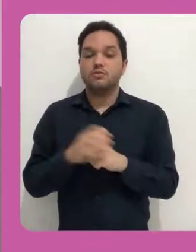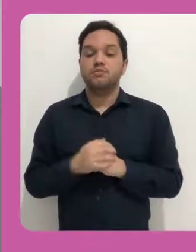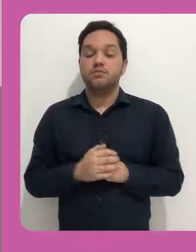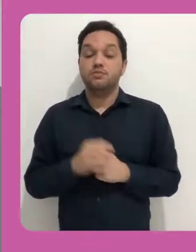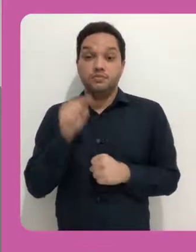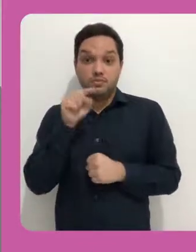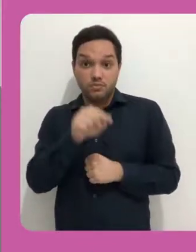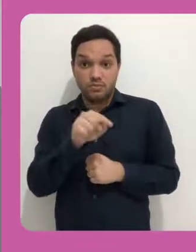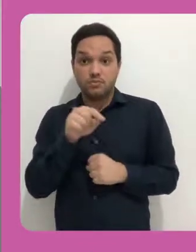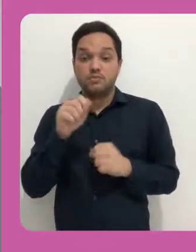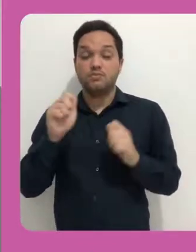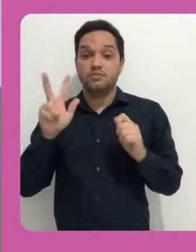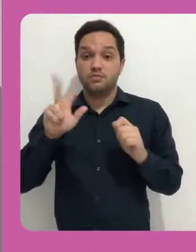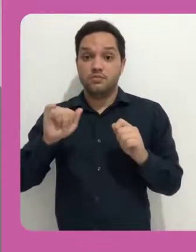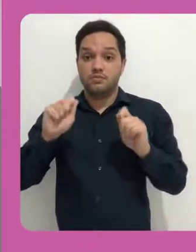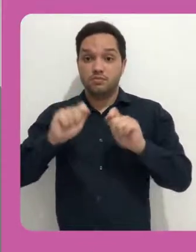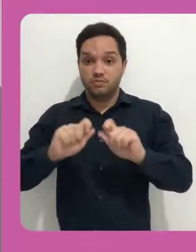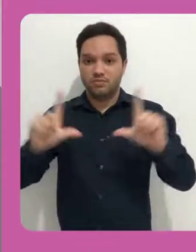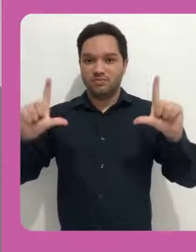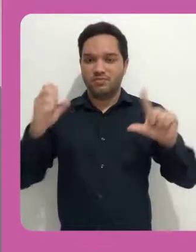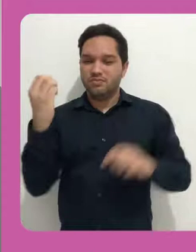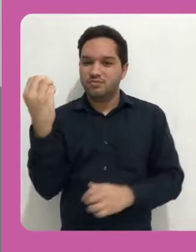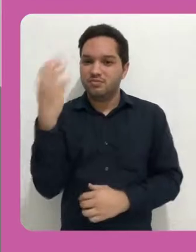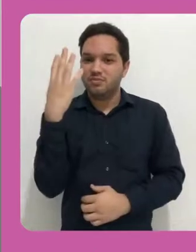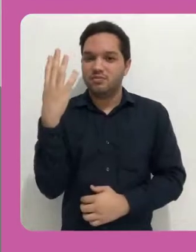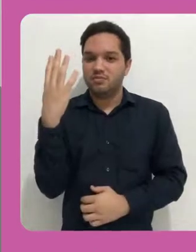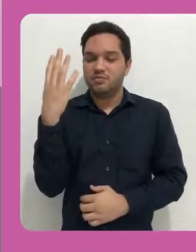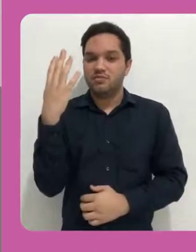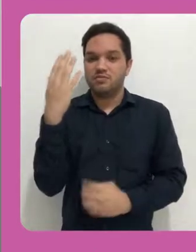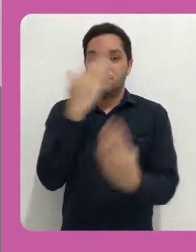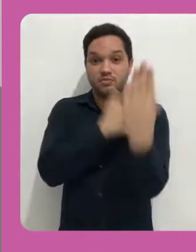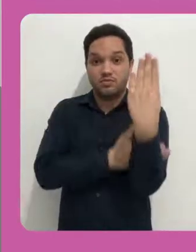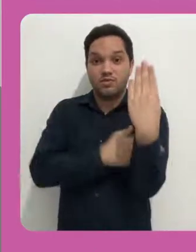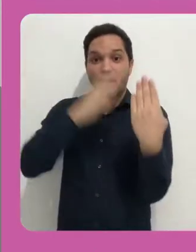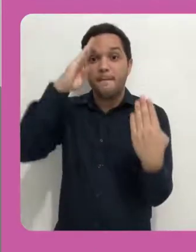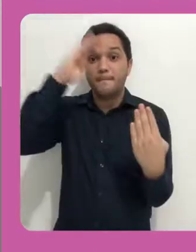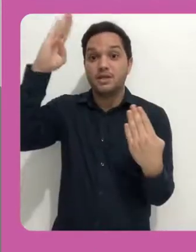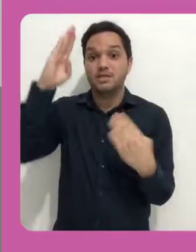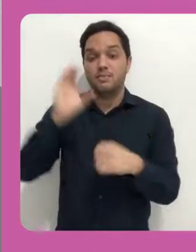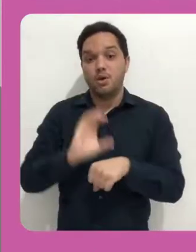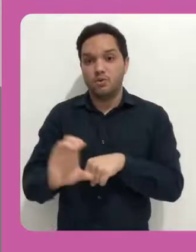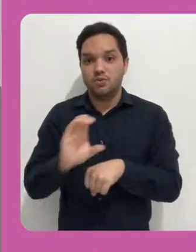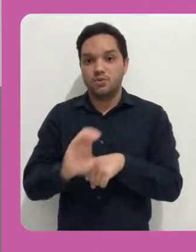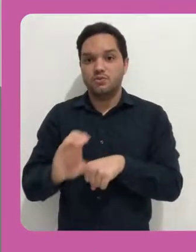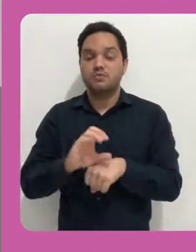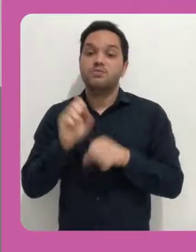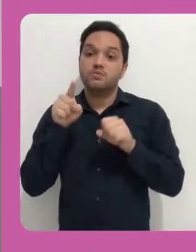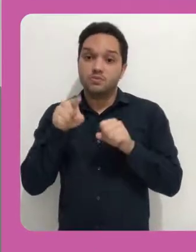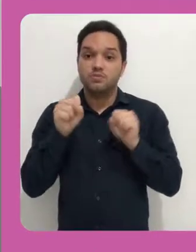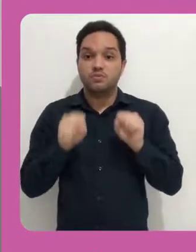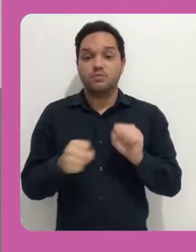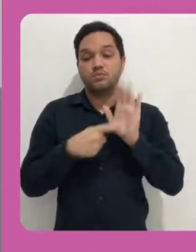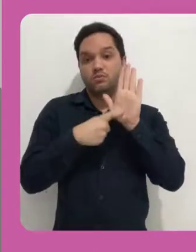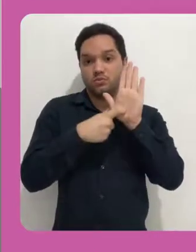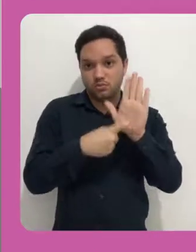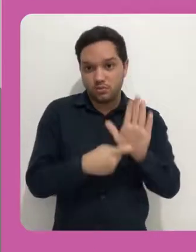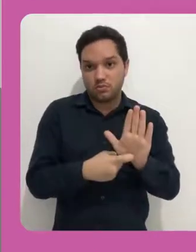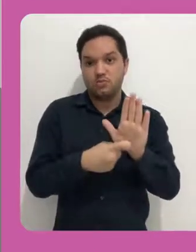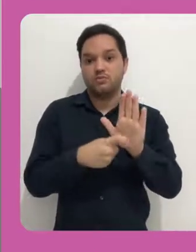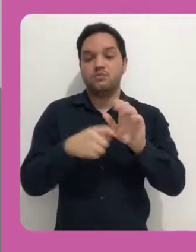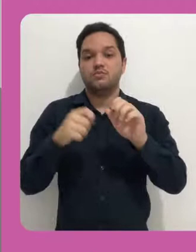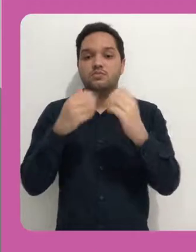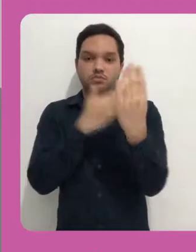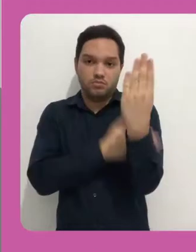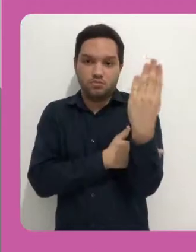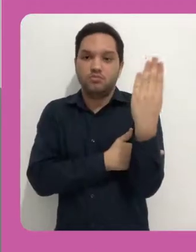na página principal do curso. E você pode mostrar as subpastas expandidas também. Então, deixa eu mostrar para vocês